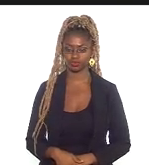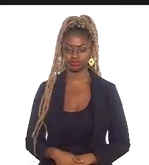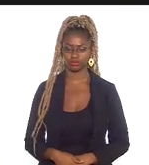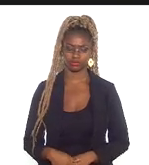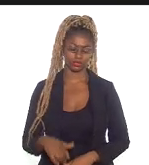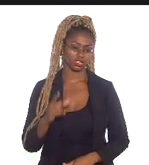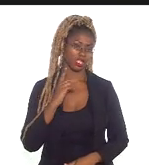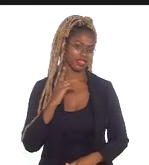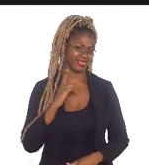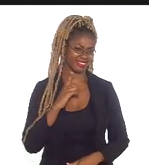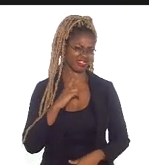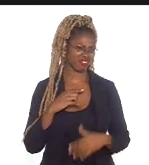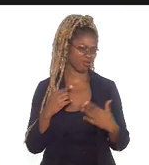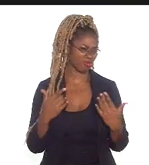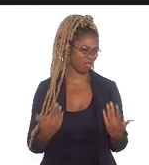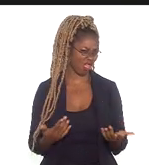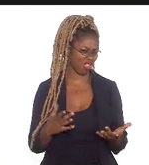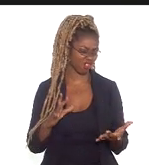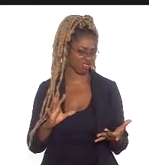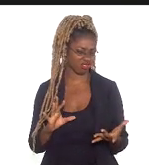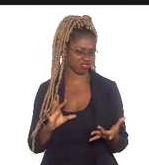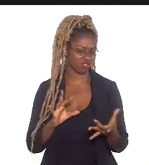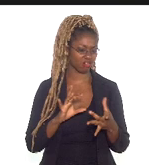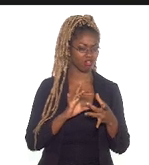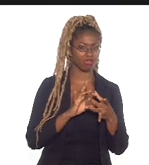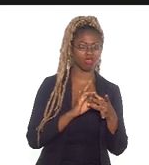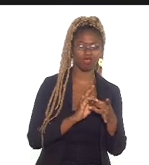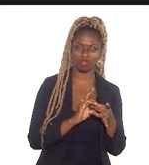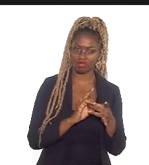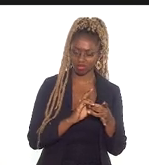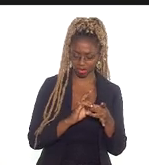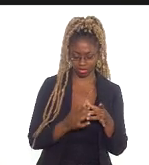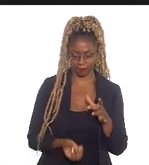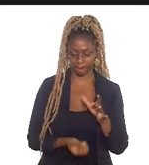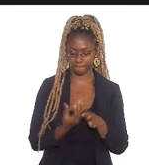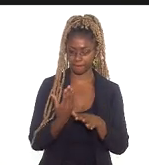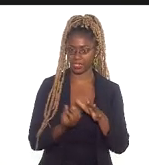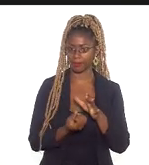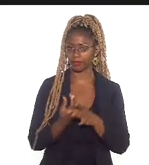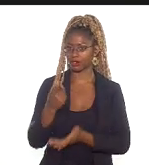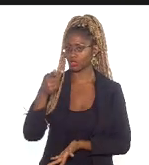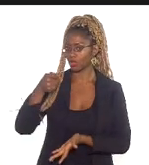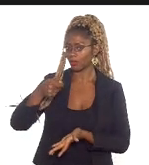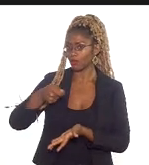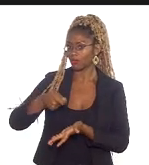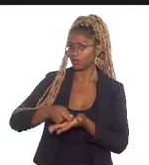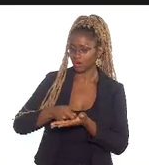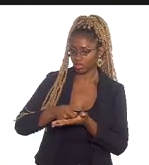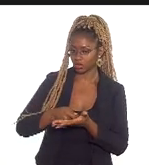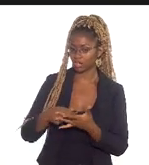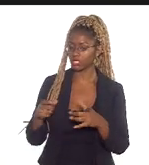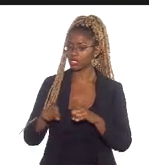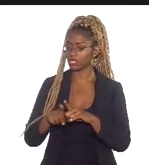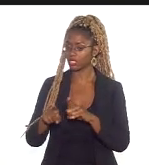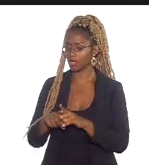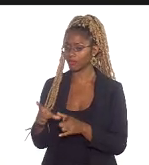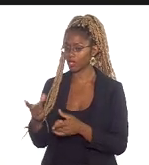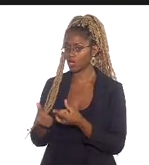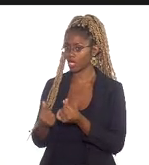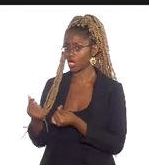existe alguma conexão entre a geração da obrigação e onde o recurso vai ser